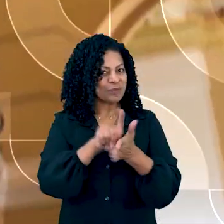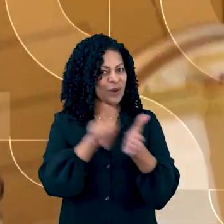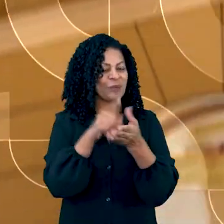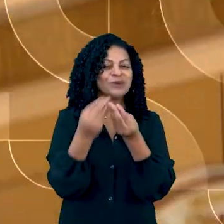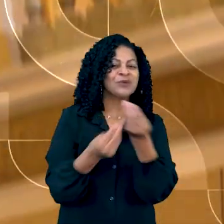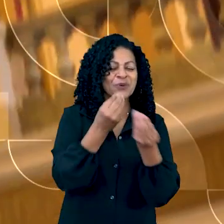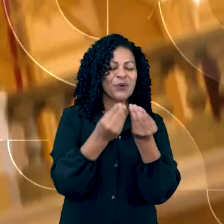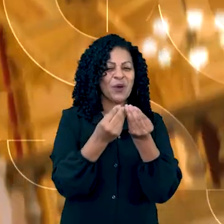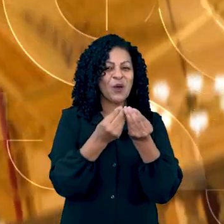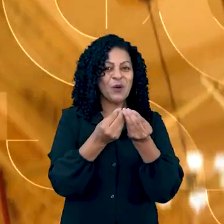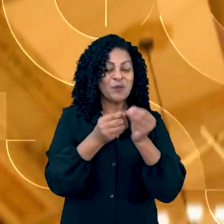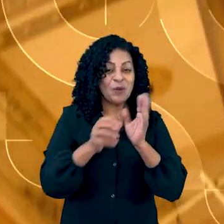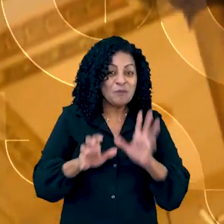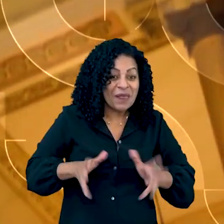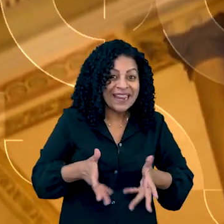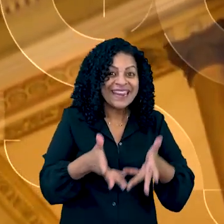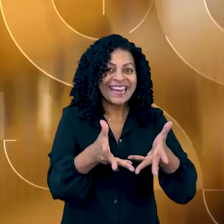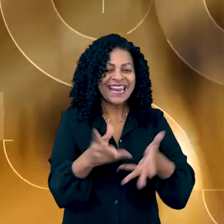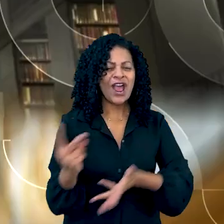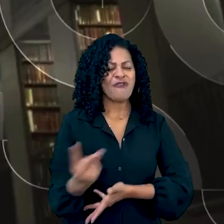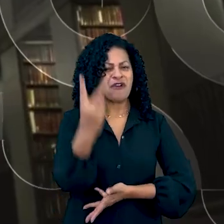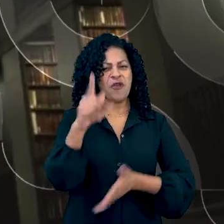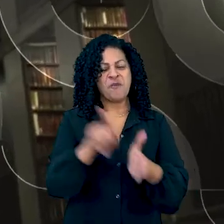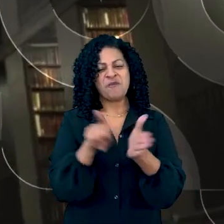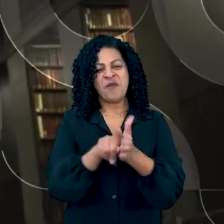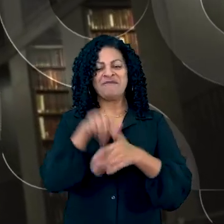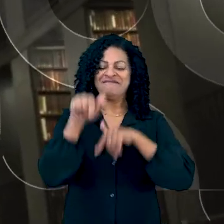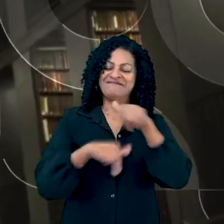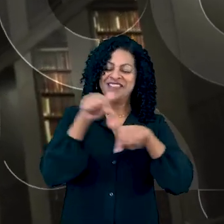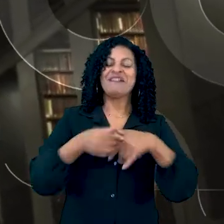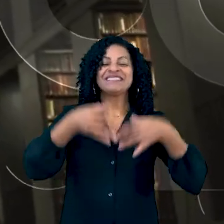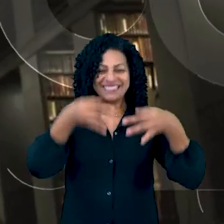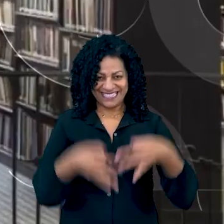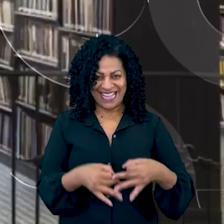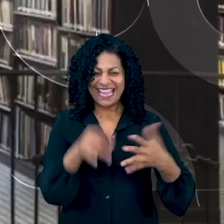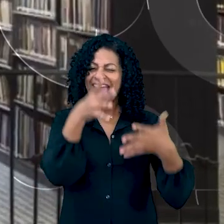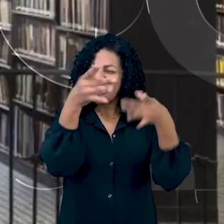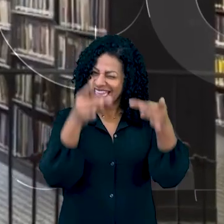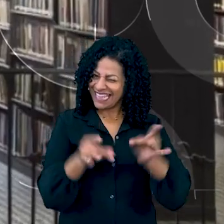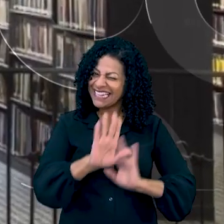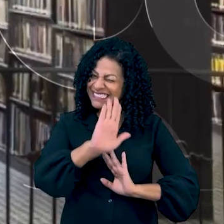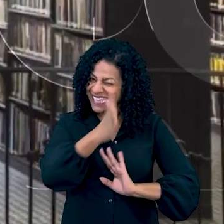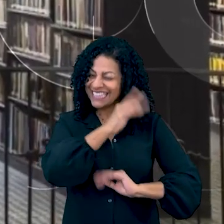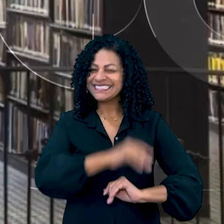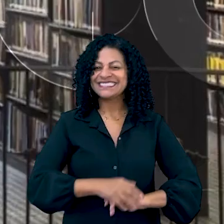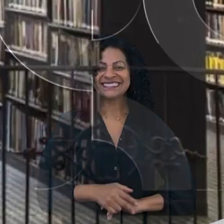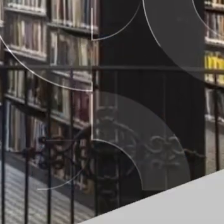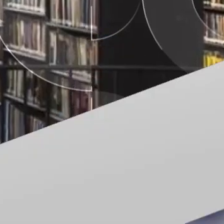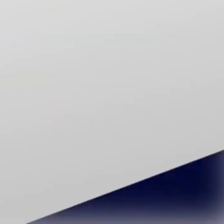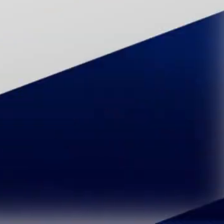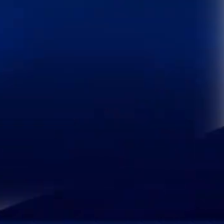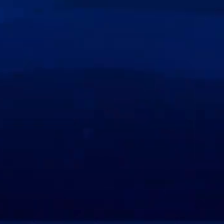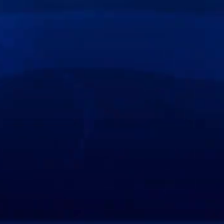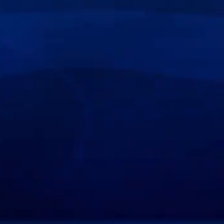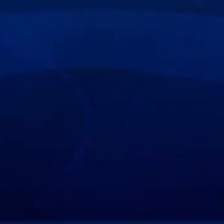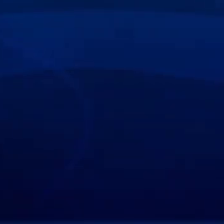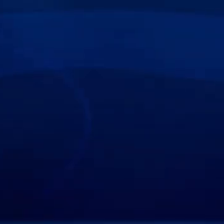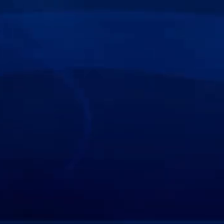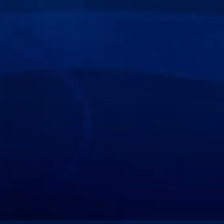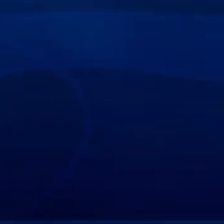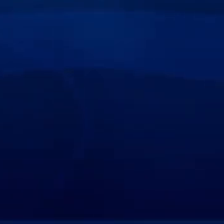cultura como instrumentos de conscientização sobre o valor do trabalho digno. Mais detalhes já, depois do intervalo.